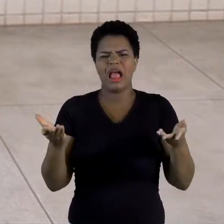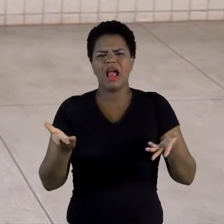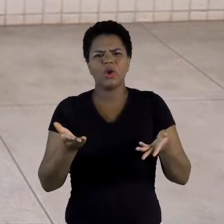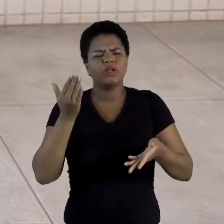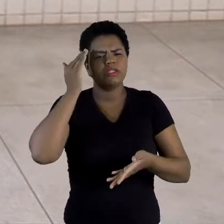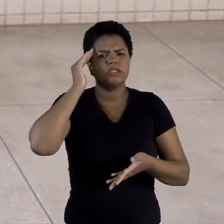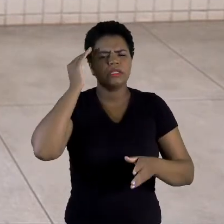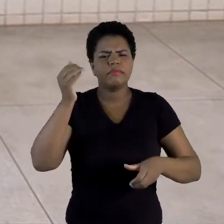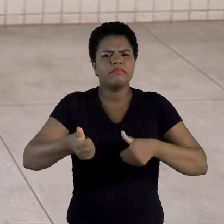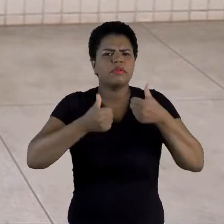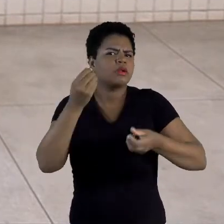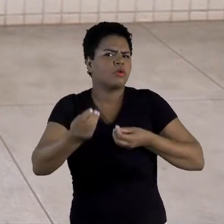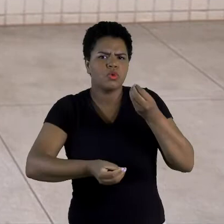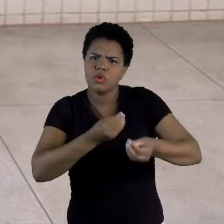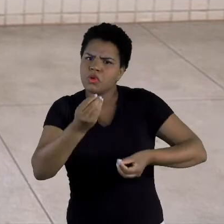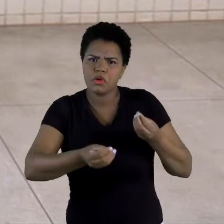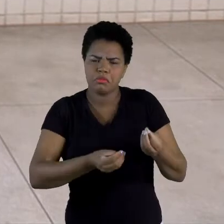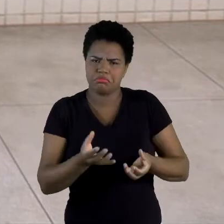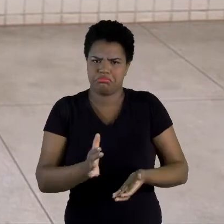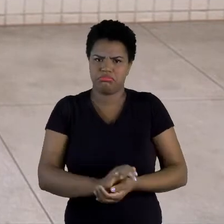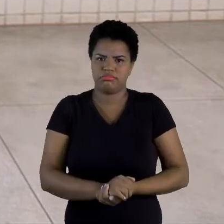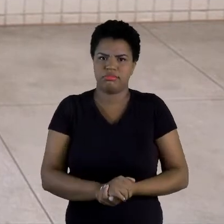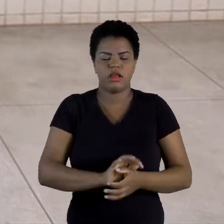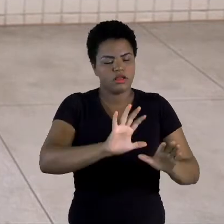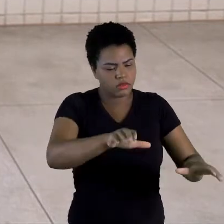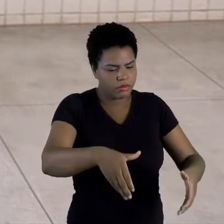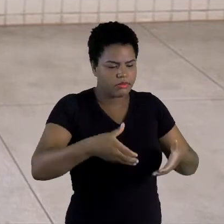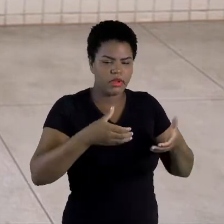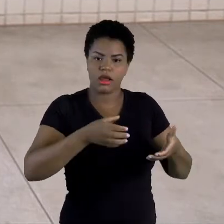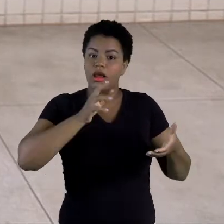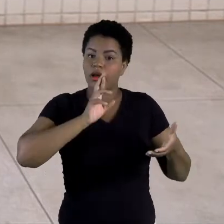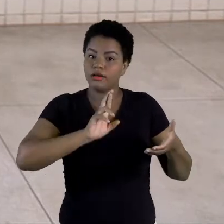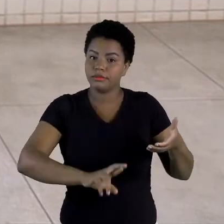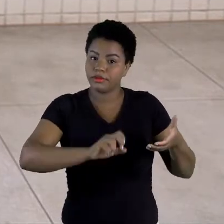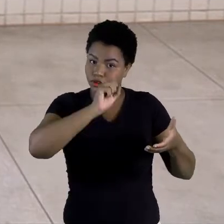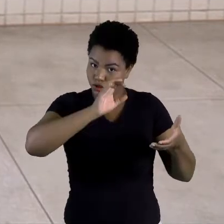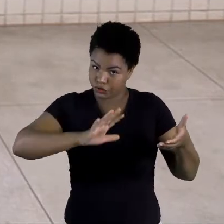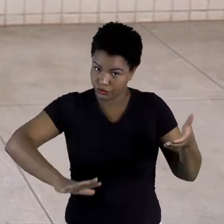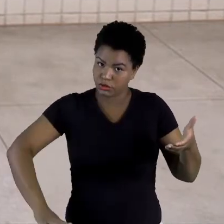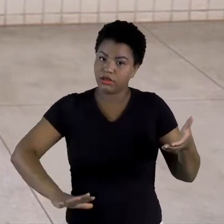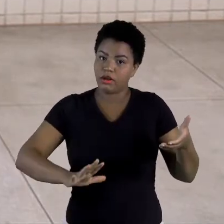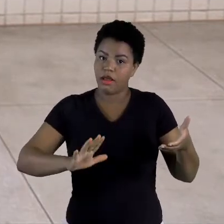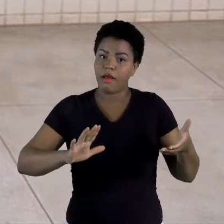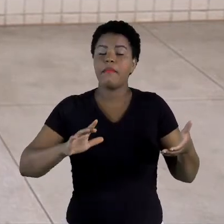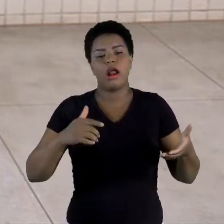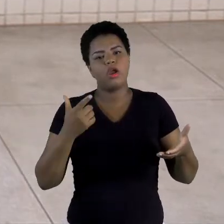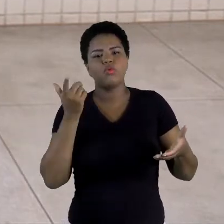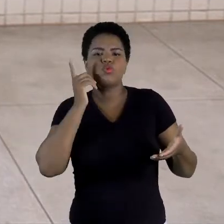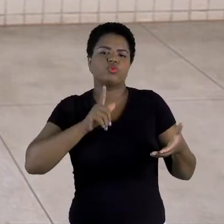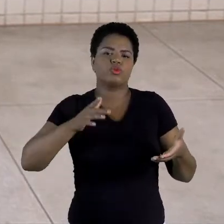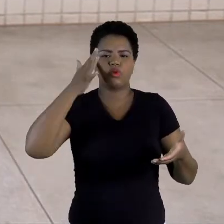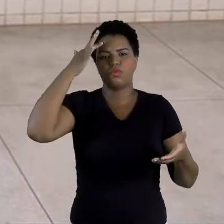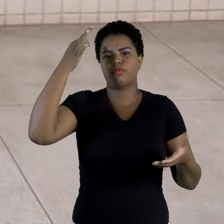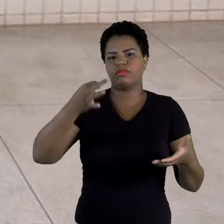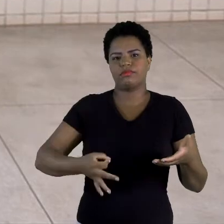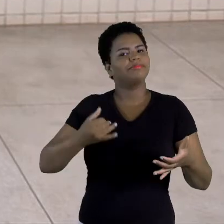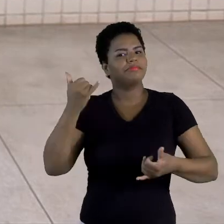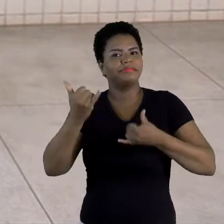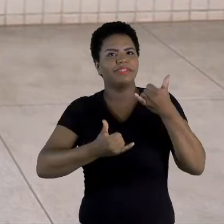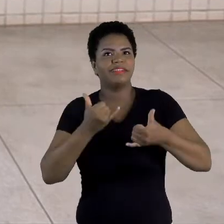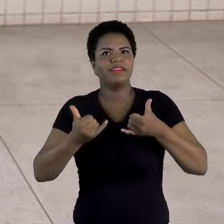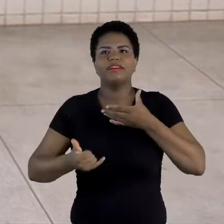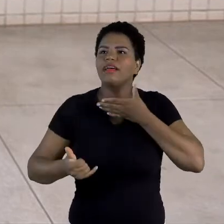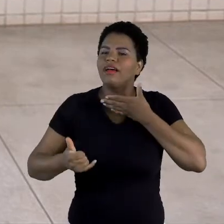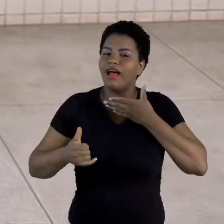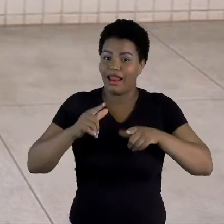professora? Pegando o material, respondendo as atividades, para que eu possa compreender. E brincando da vibração da